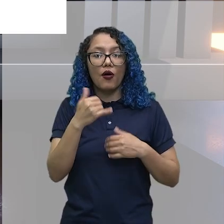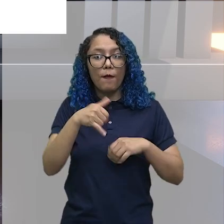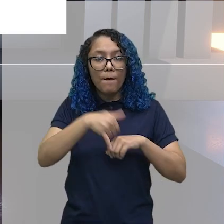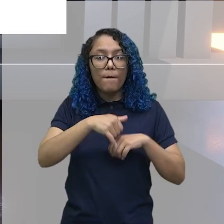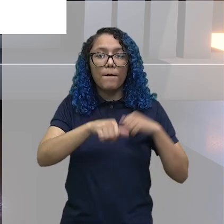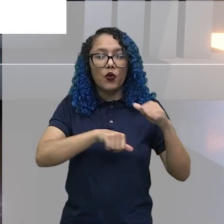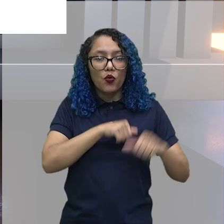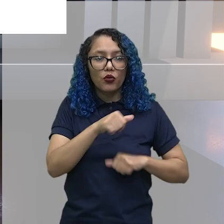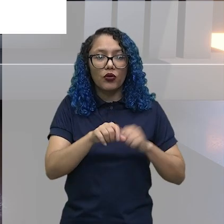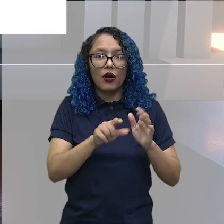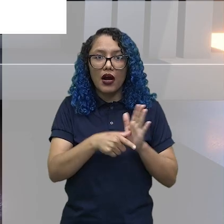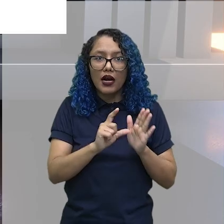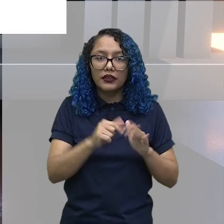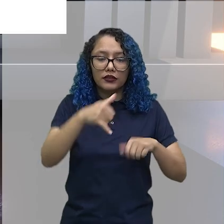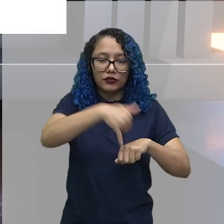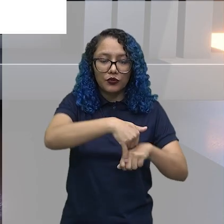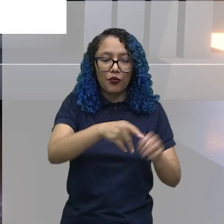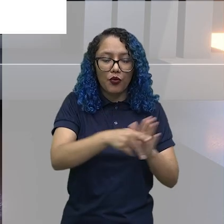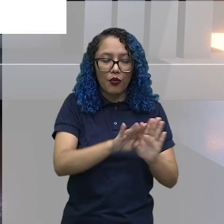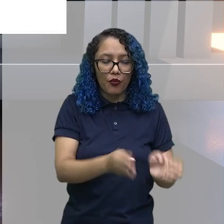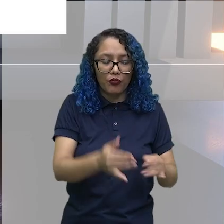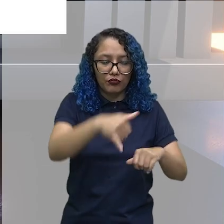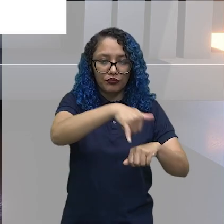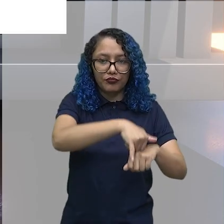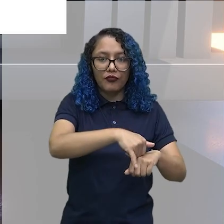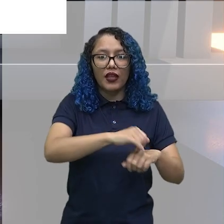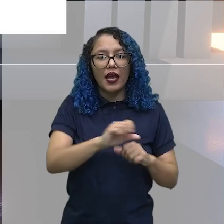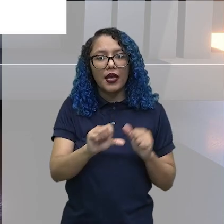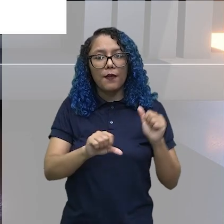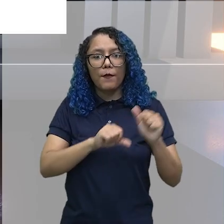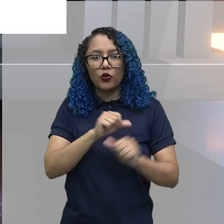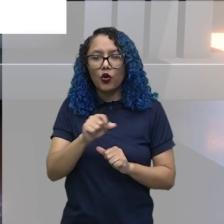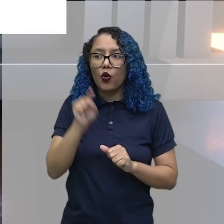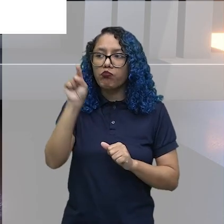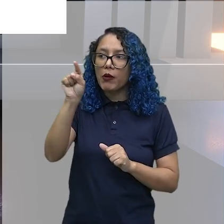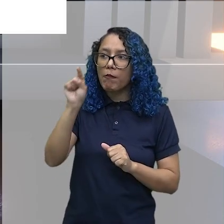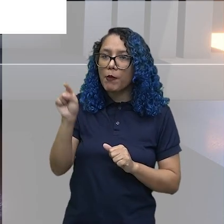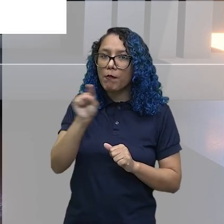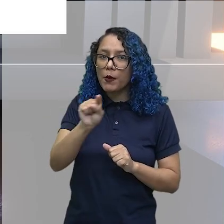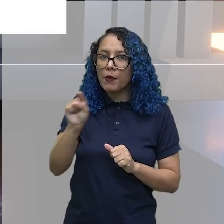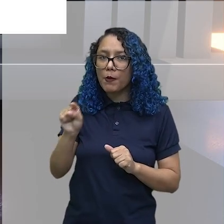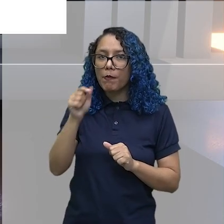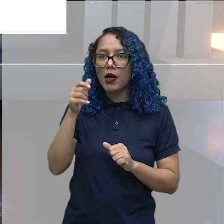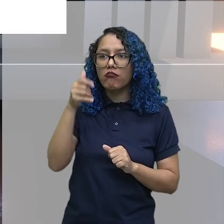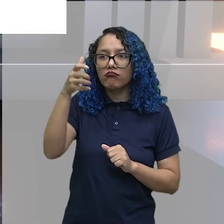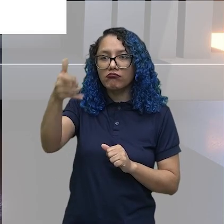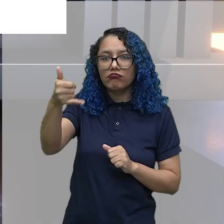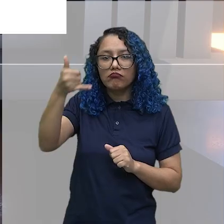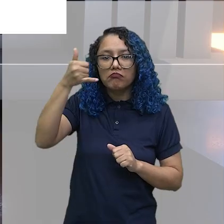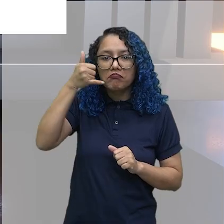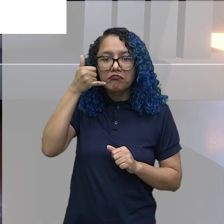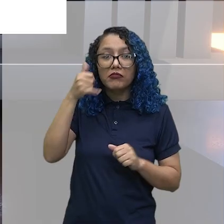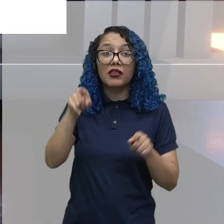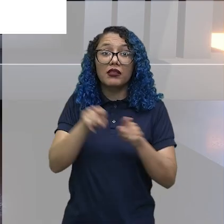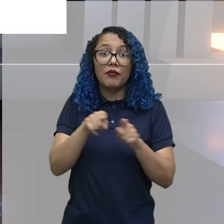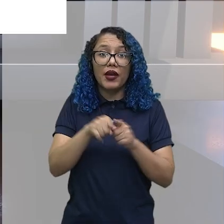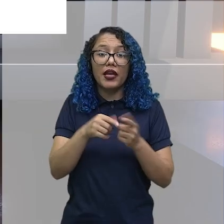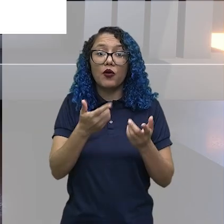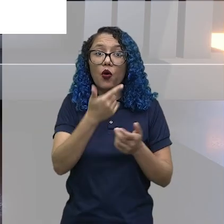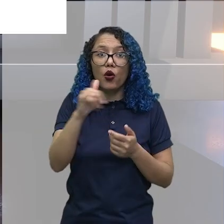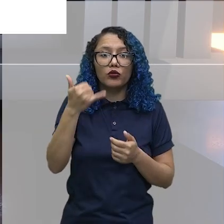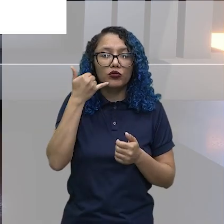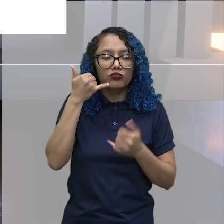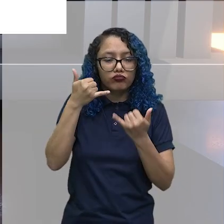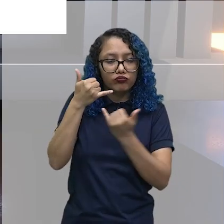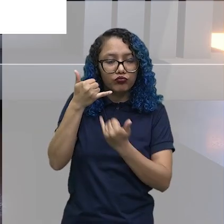telefone de mesa, passamos pelos telefones automáticos, chegamos à era dos telefones móveis, né, conforme vocês